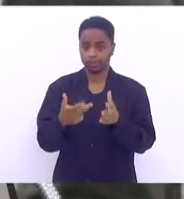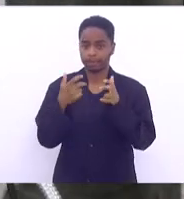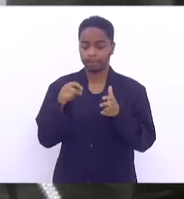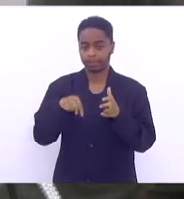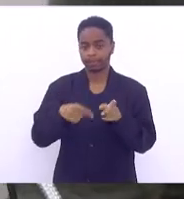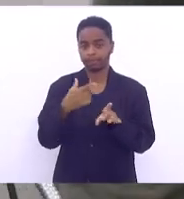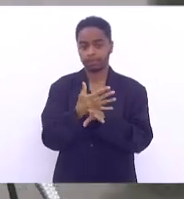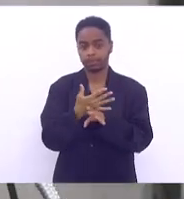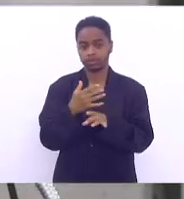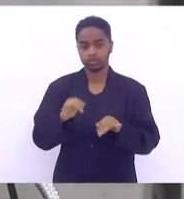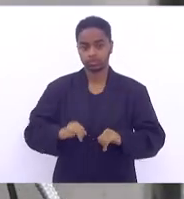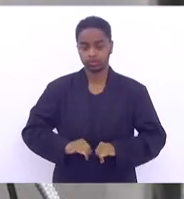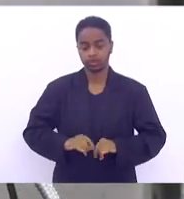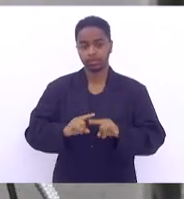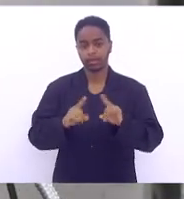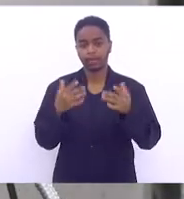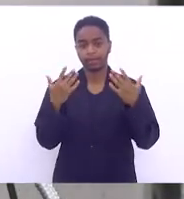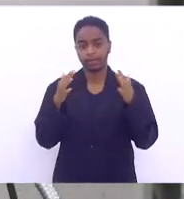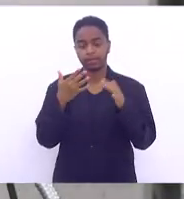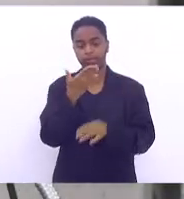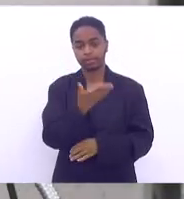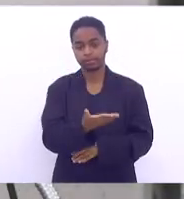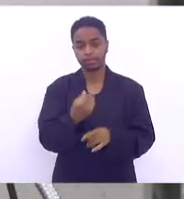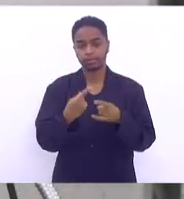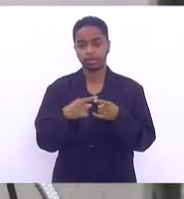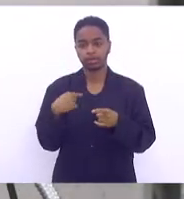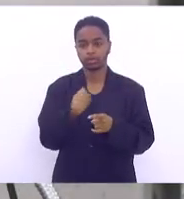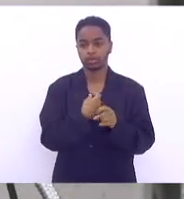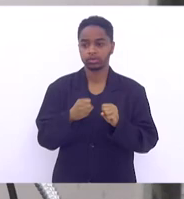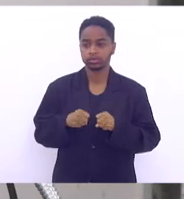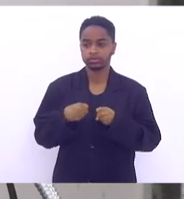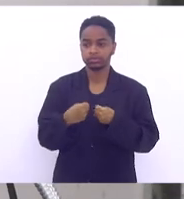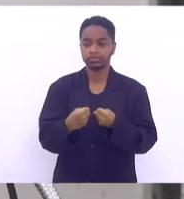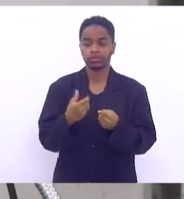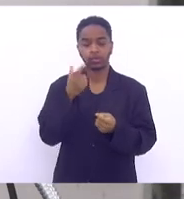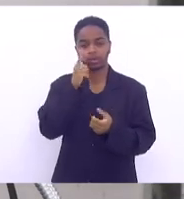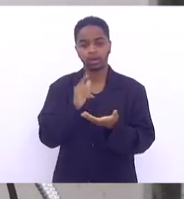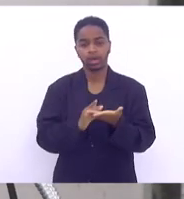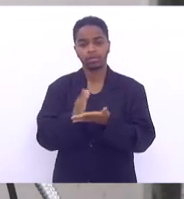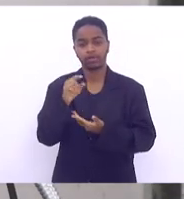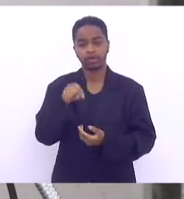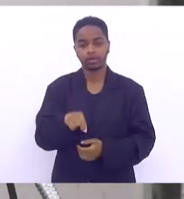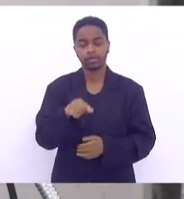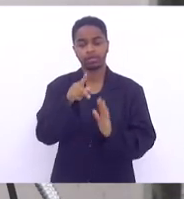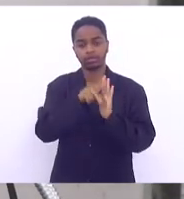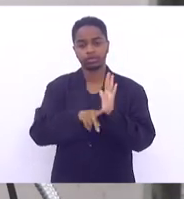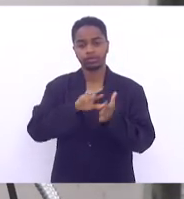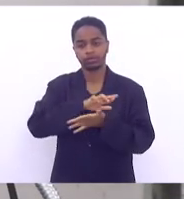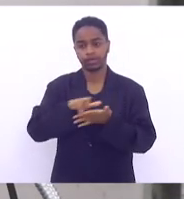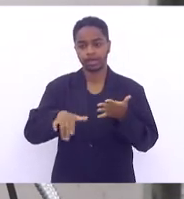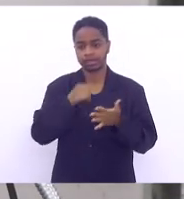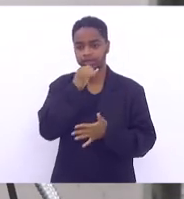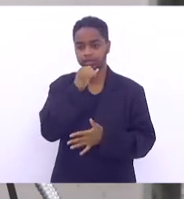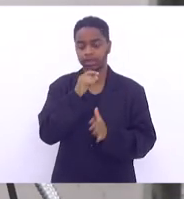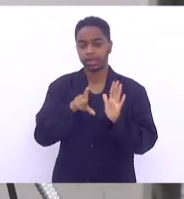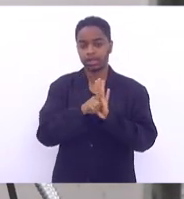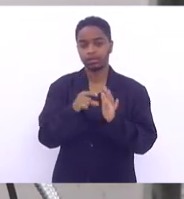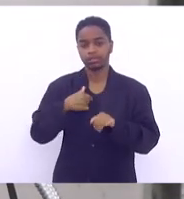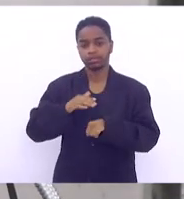Vossa Excelência. Dizer que a gente tem que fazer um esforço, porque aprovamos nessa casa alguns projetos. Por exemplo, uma lei de minha autoria